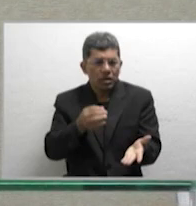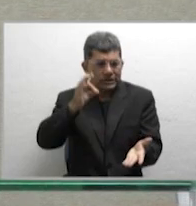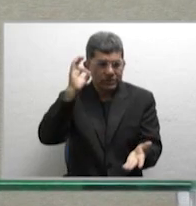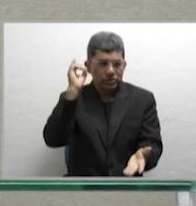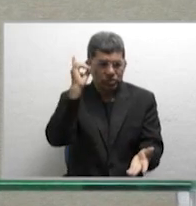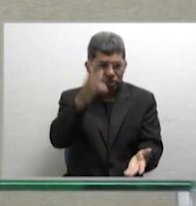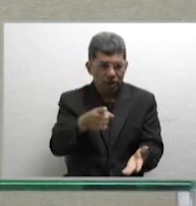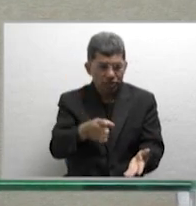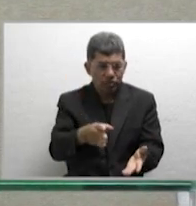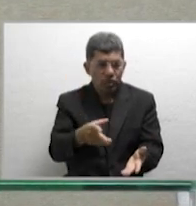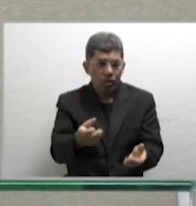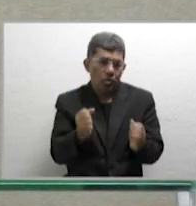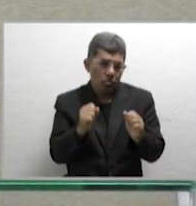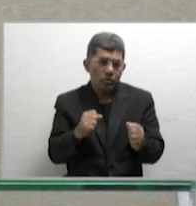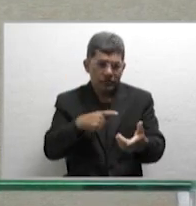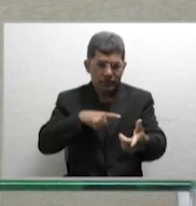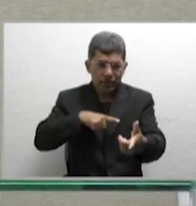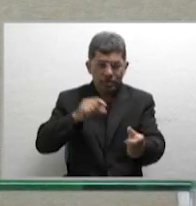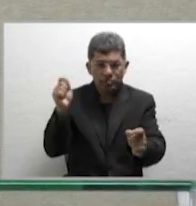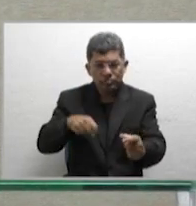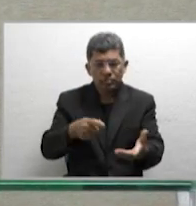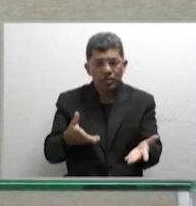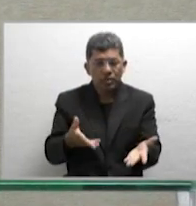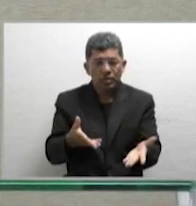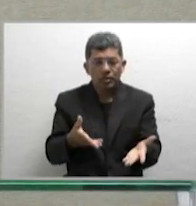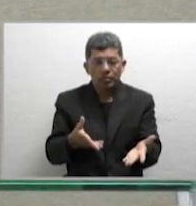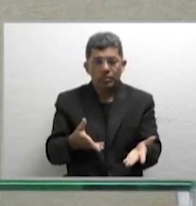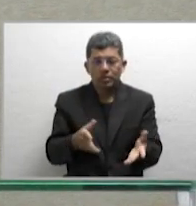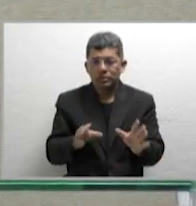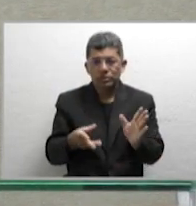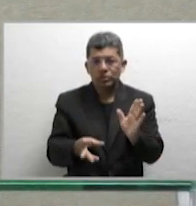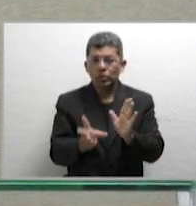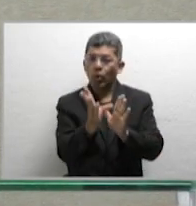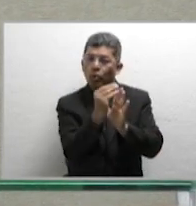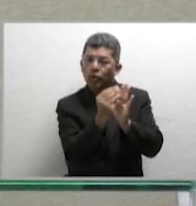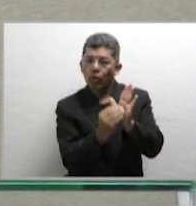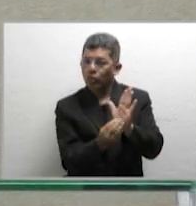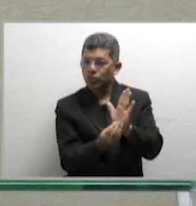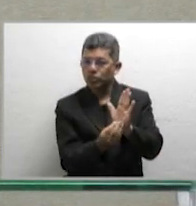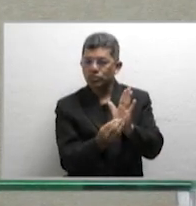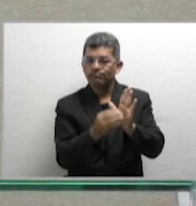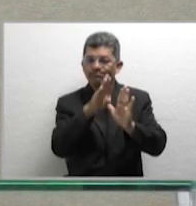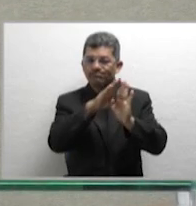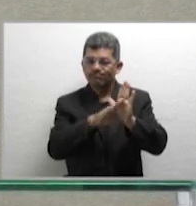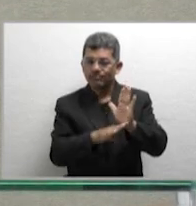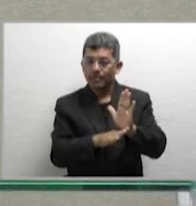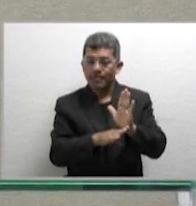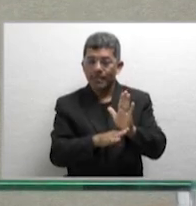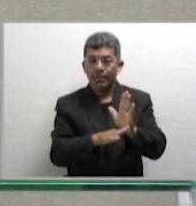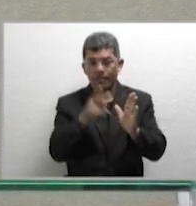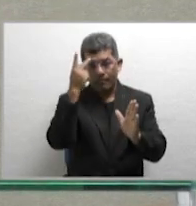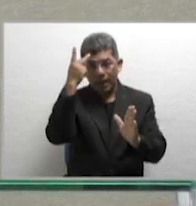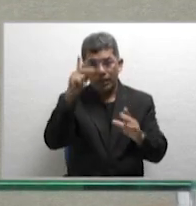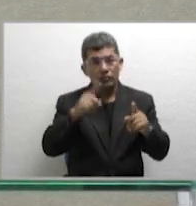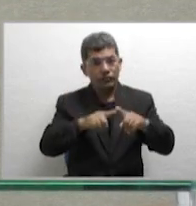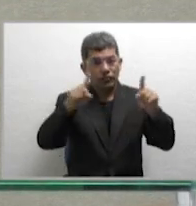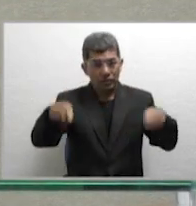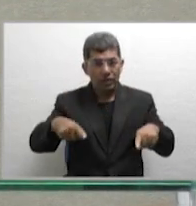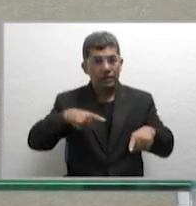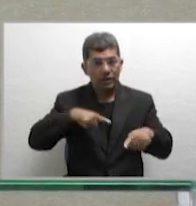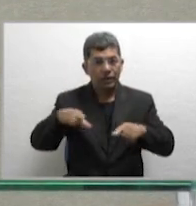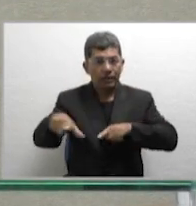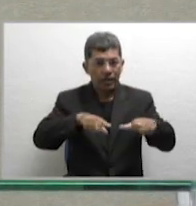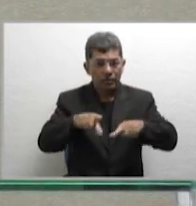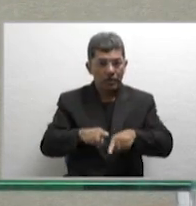efetivamente disponibilizando esse conteúdo, esses dados, para que o servidor público que está lá na